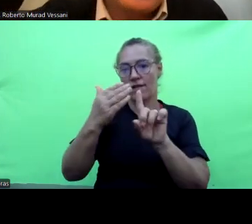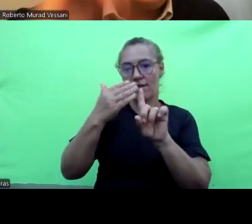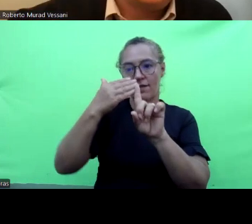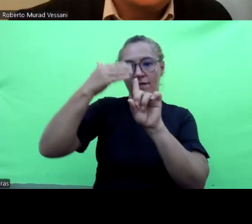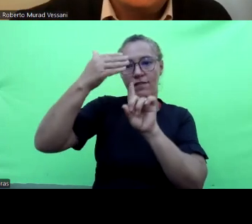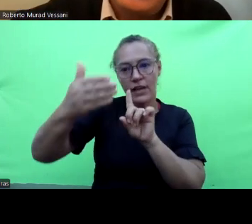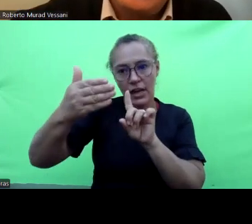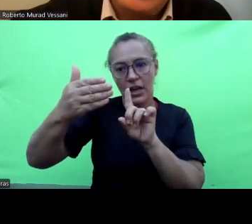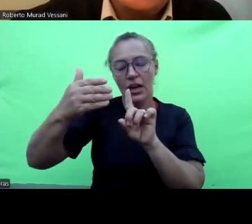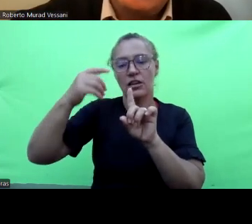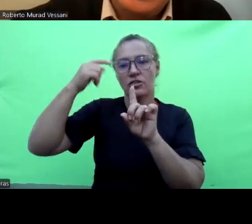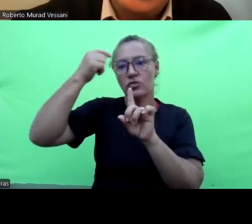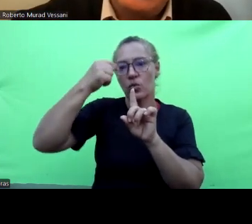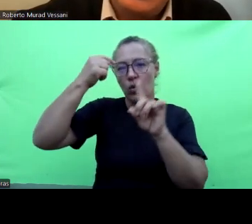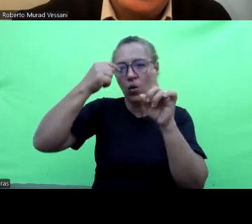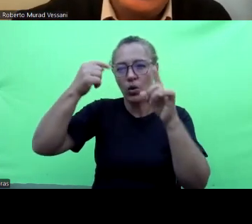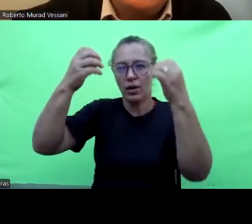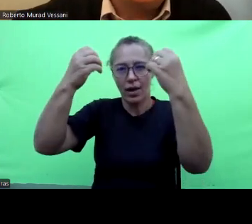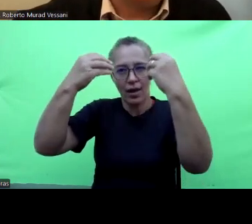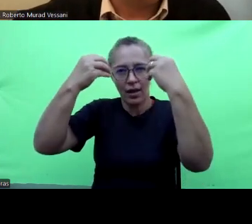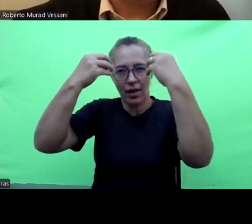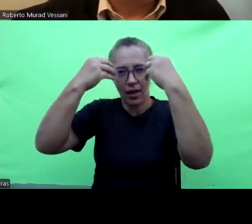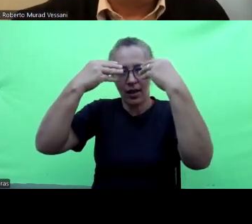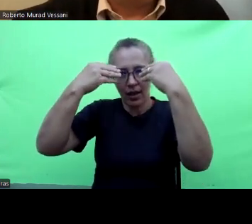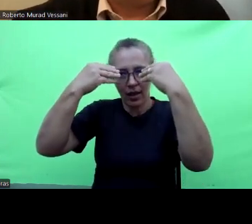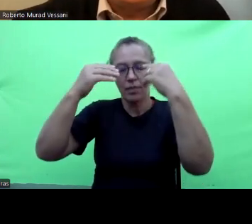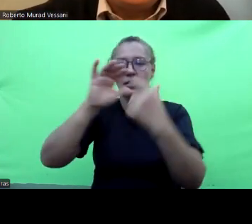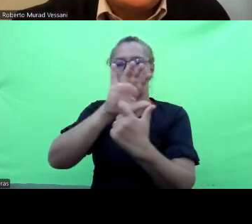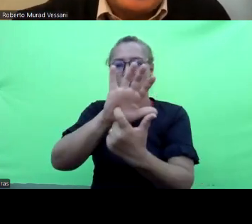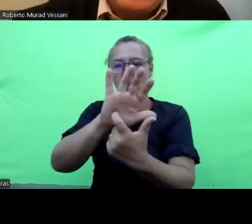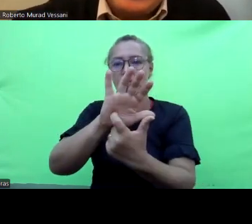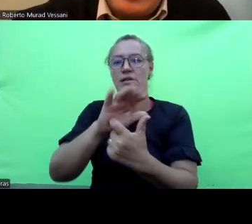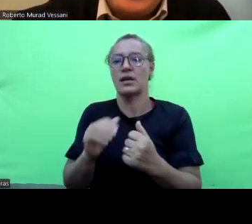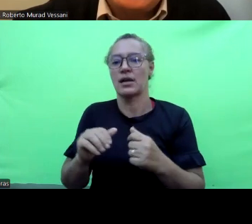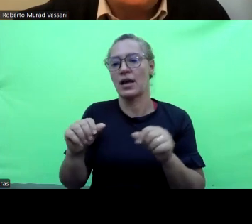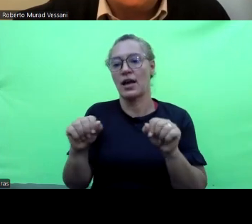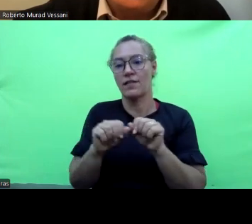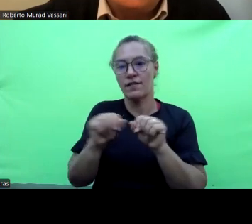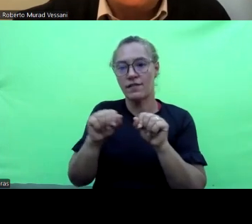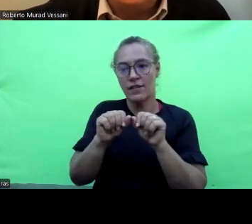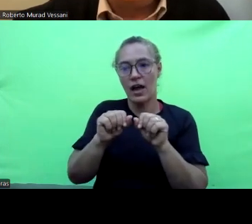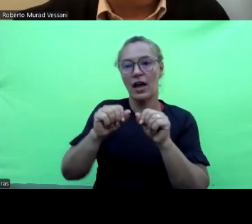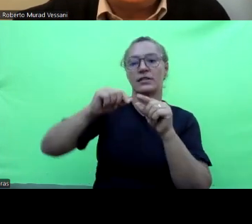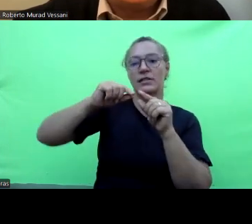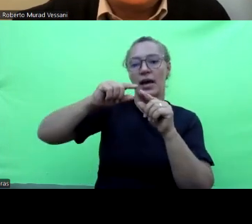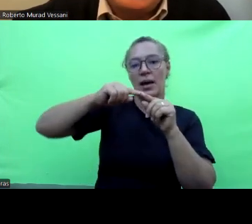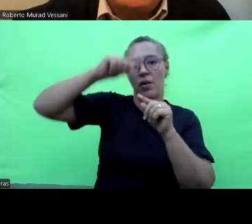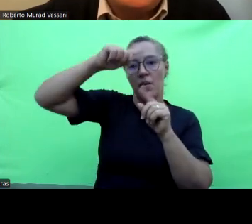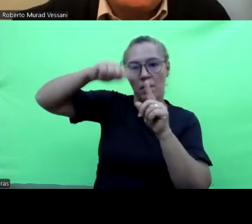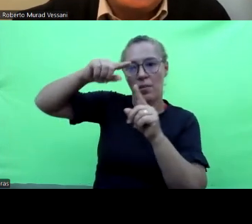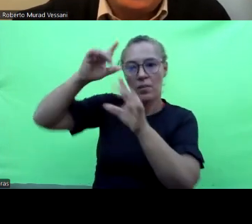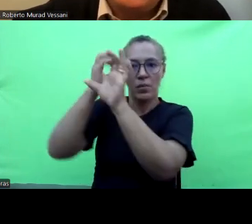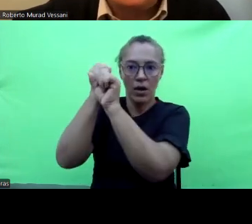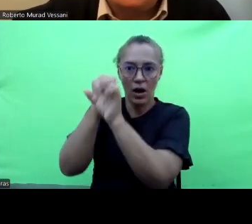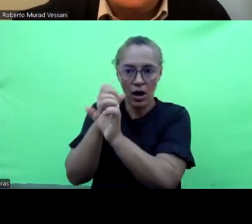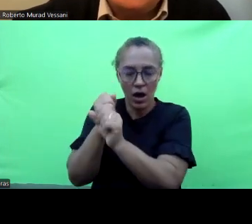aparelho que é a lâmpada de fenda, que é esse aparelhinho aqui, né? Faz a medida da pressão do olho e, se necessário, o